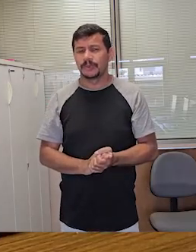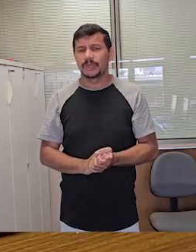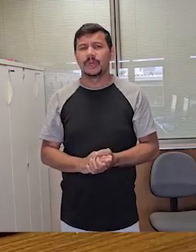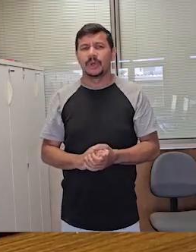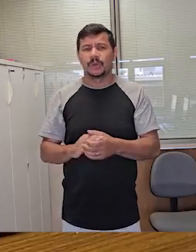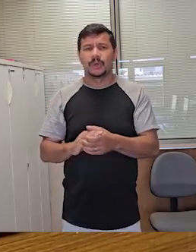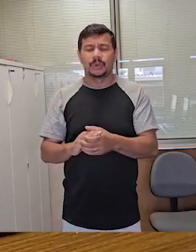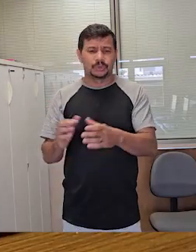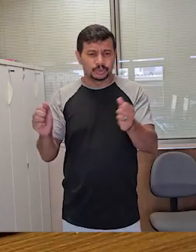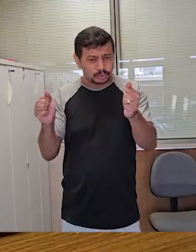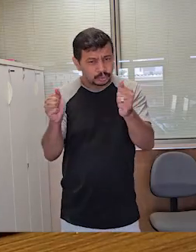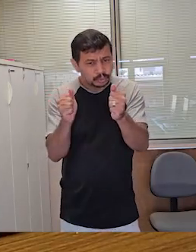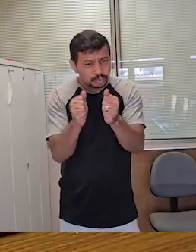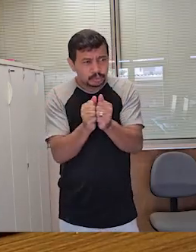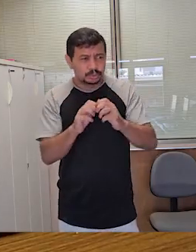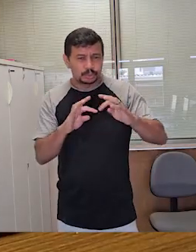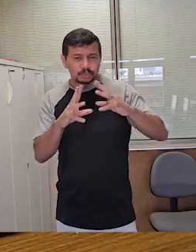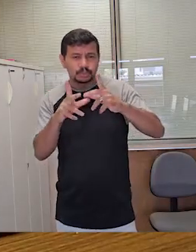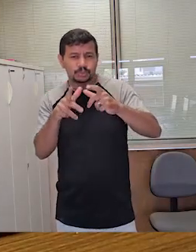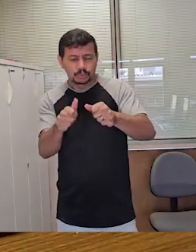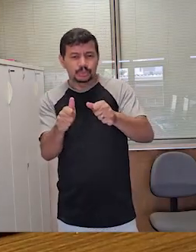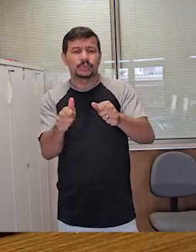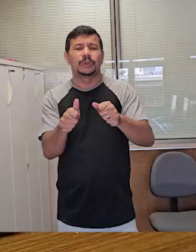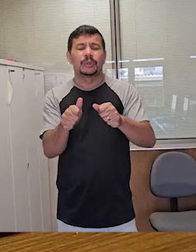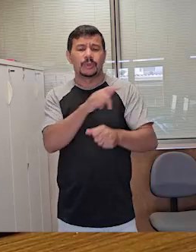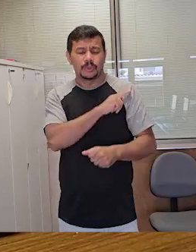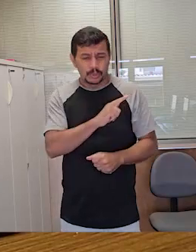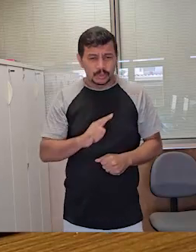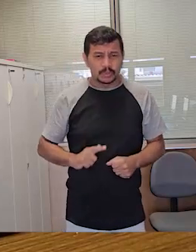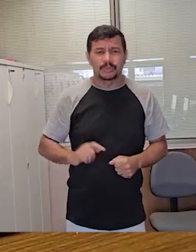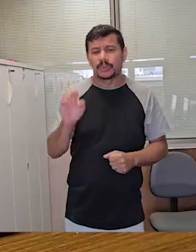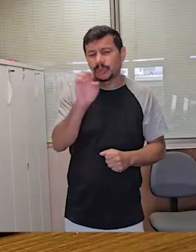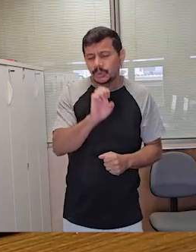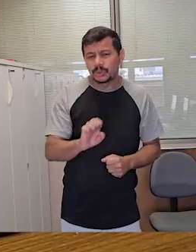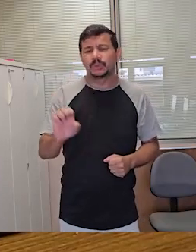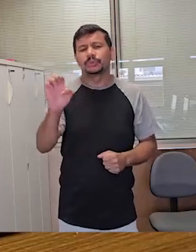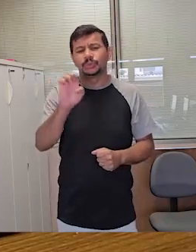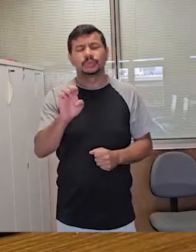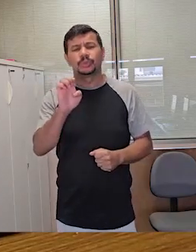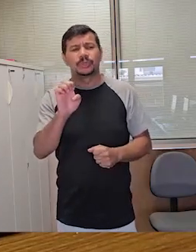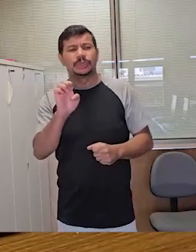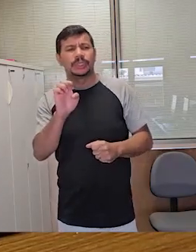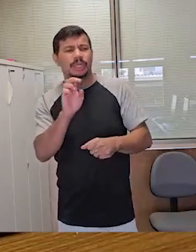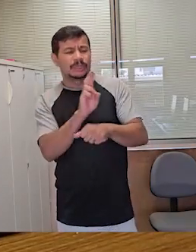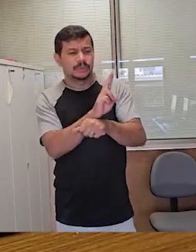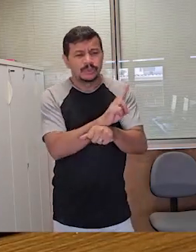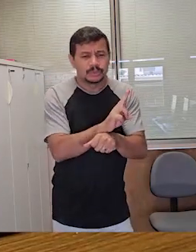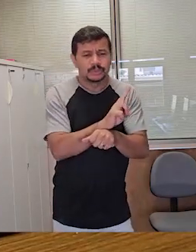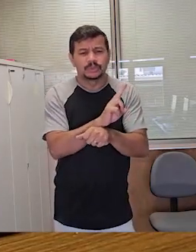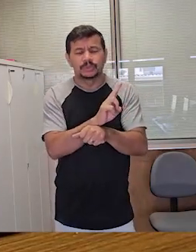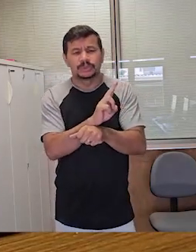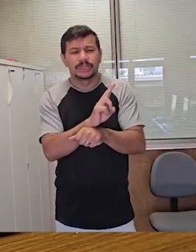Então, juntando essas coisas, quer dizer, o papel que o governo tem, né, em prevenir os acidentes